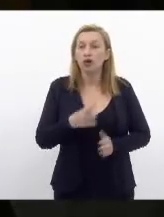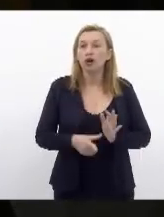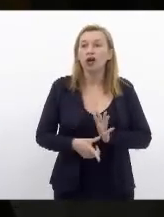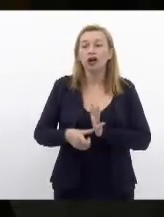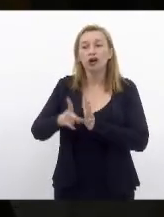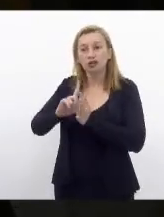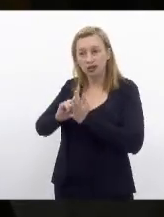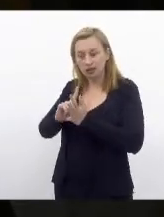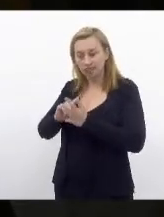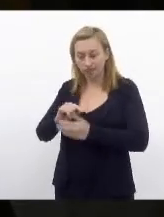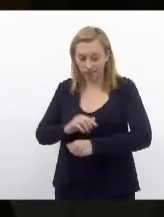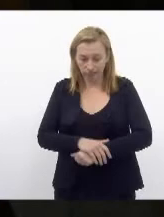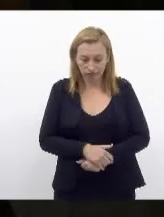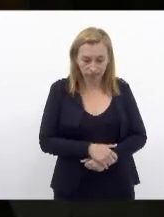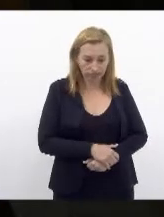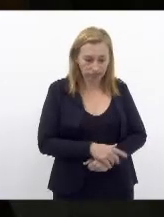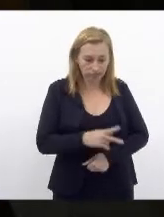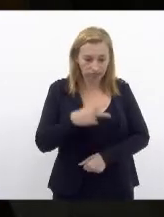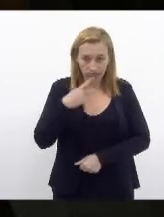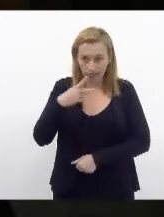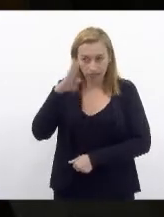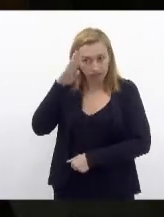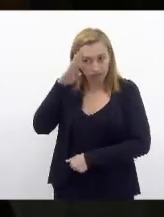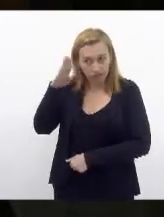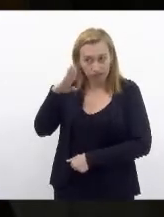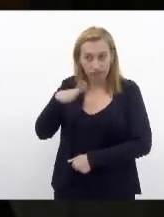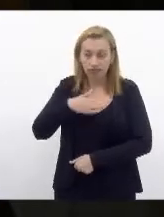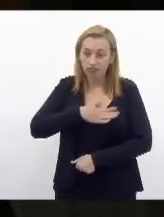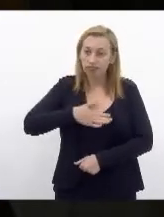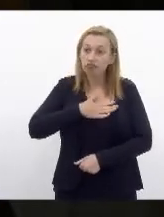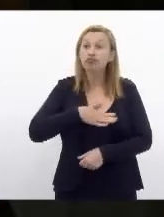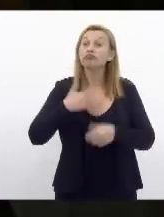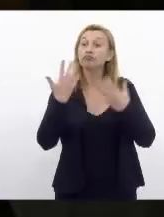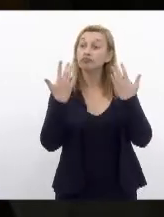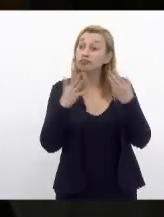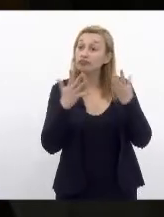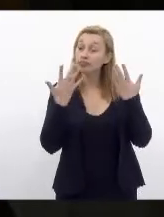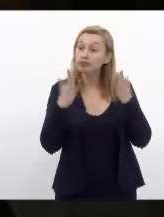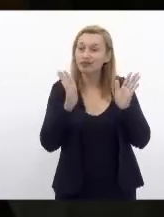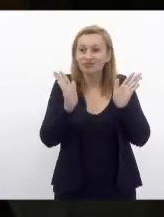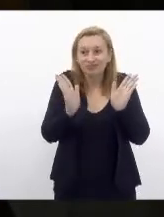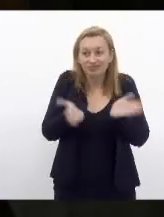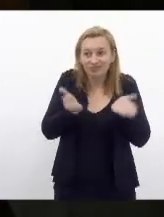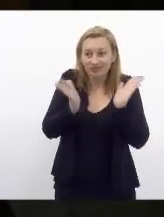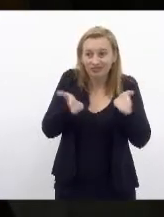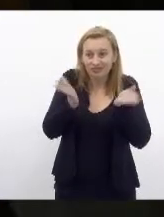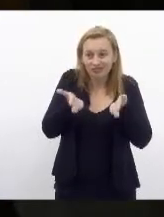de entrar na fala principal, gostaria de parabenizar hoje